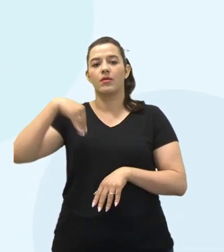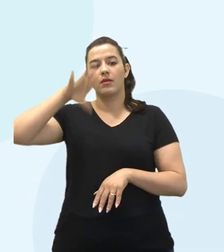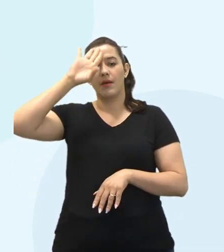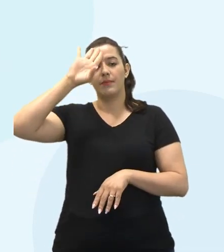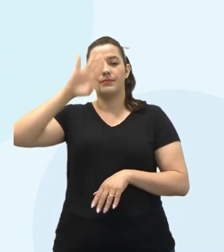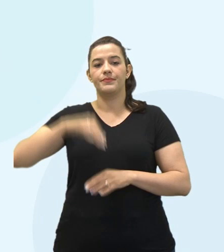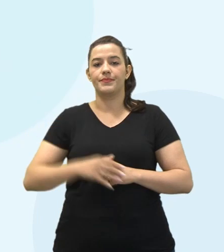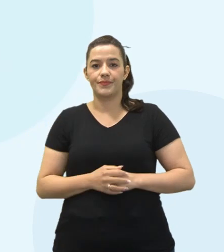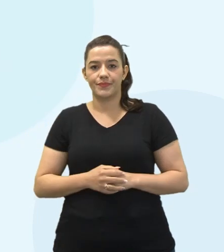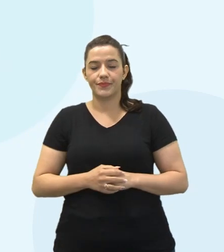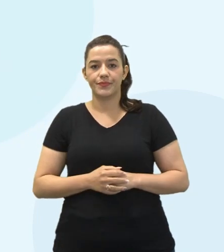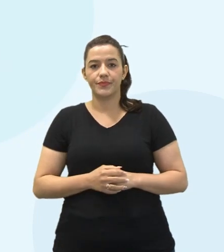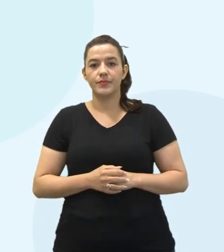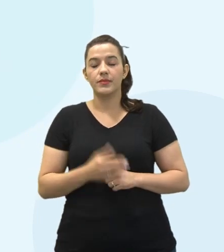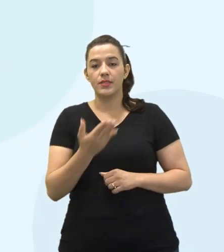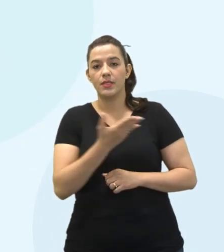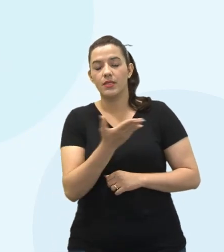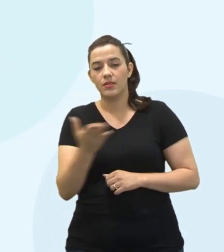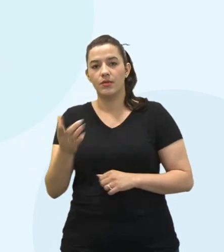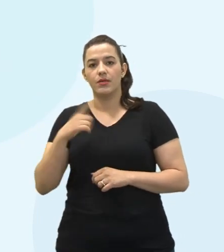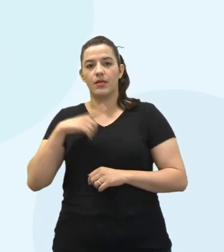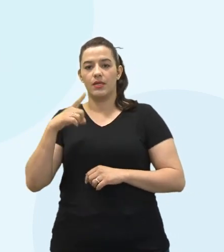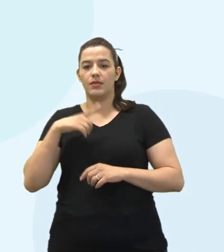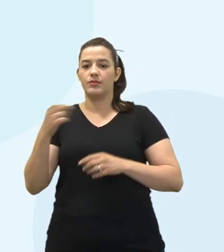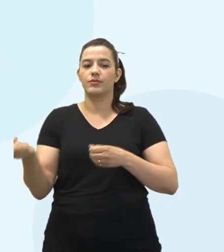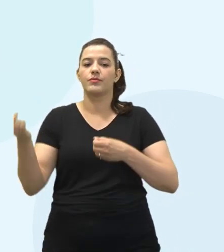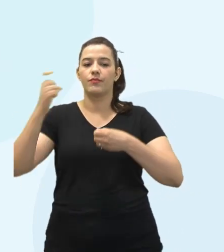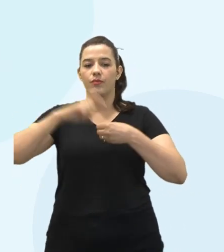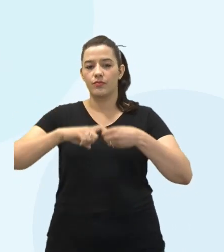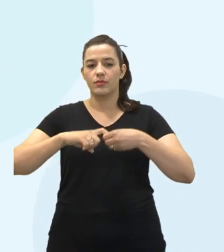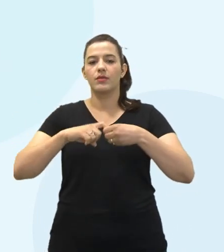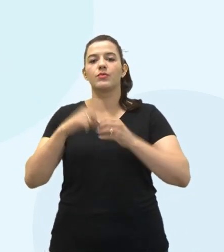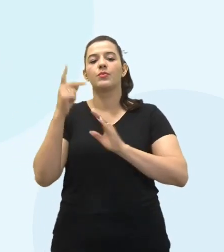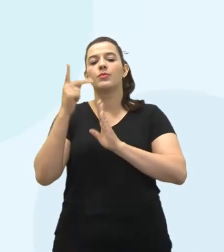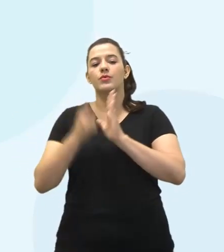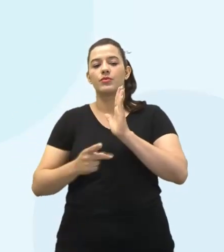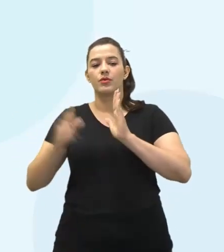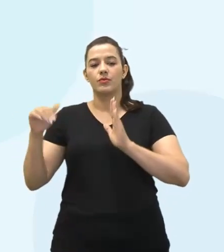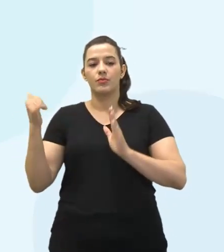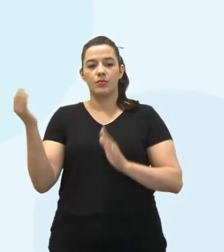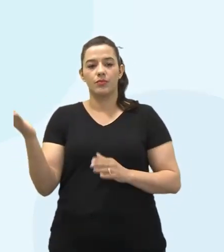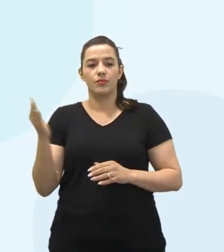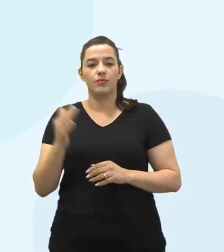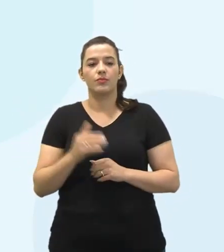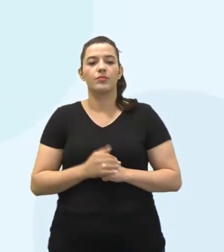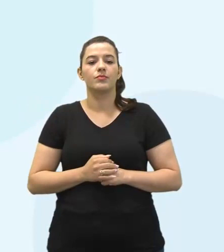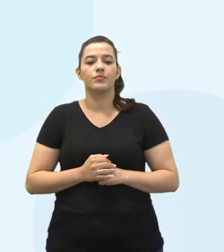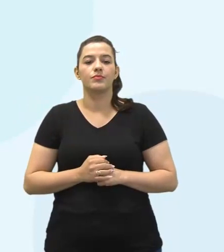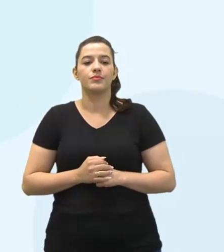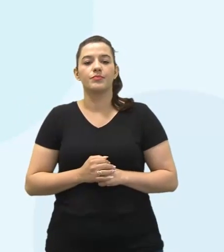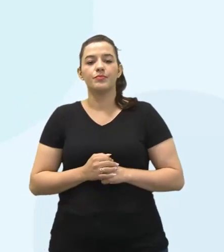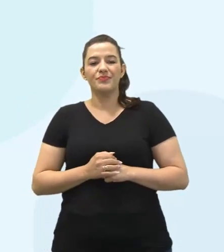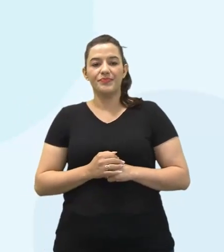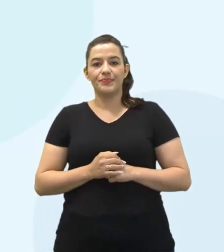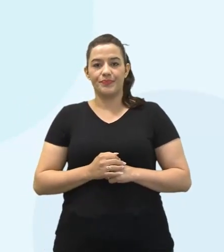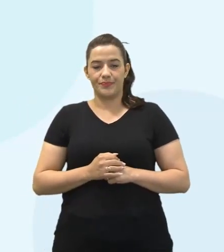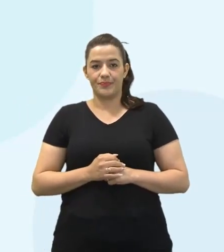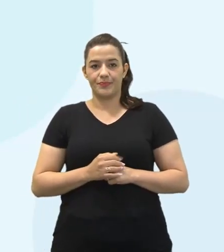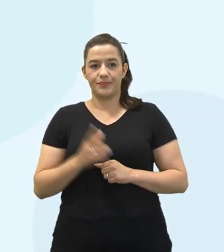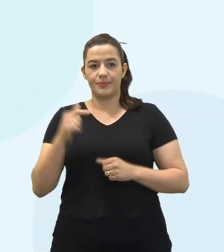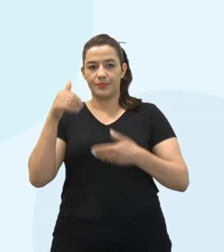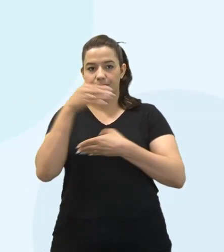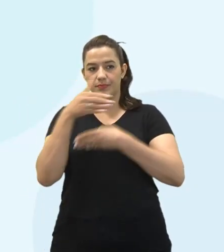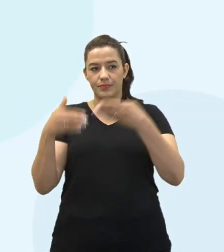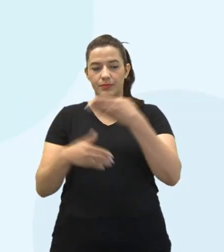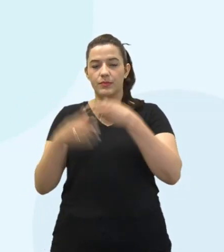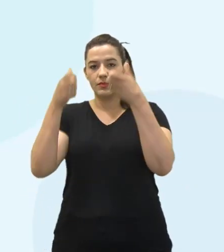então é essa nossa retomada aí do projeto E aí o próximo slide por favor então